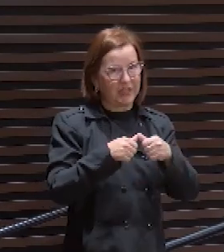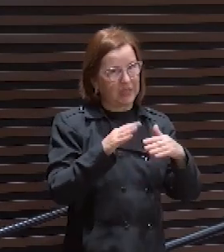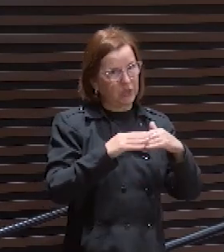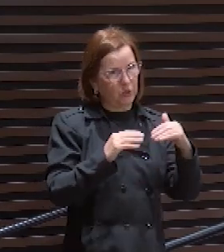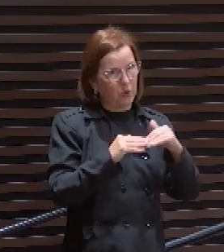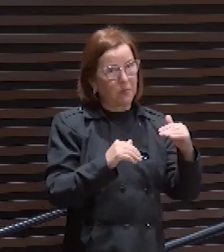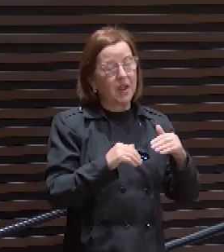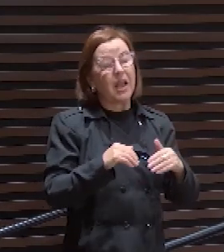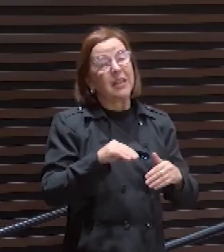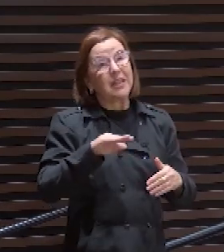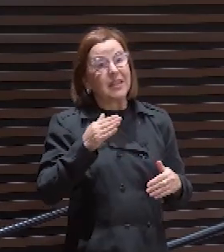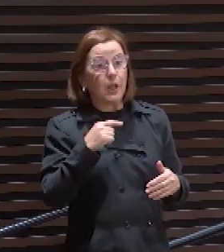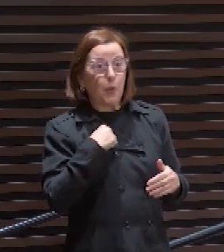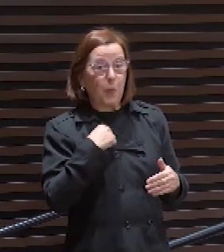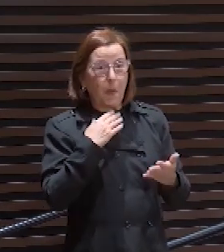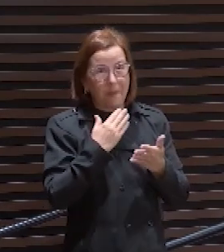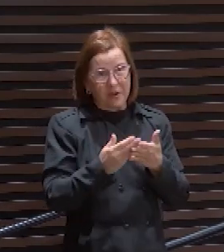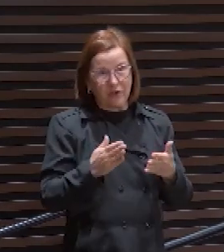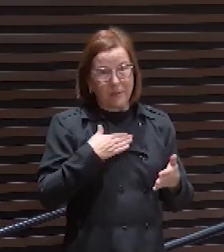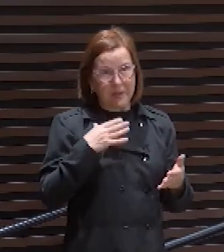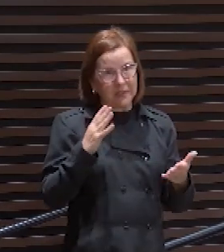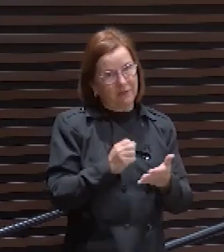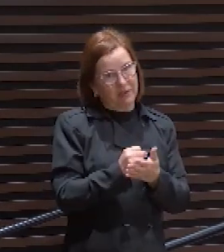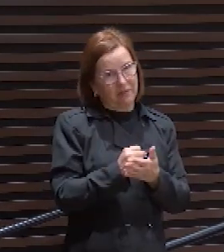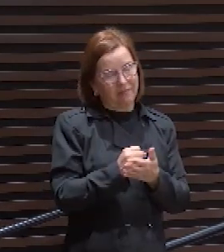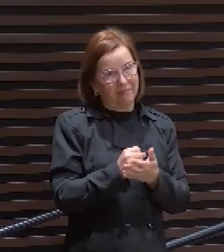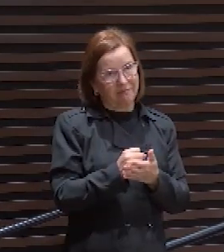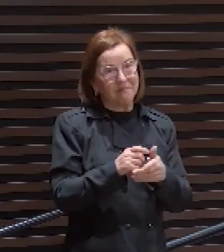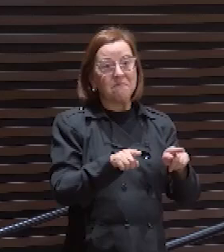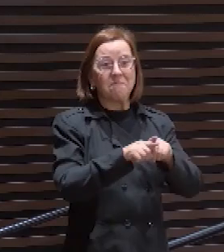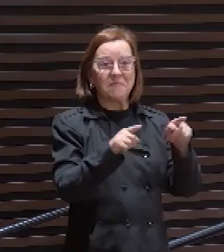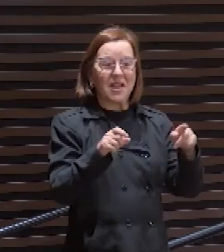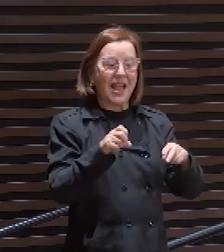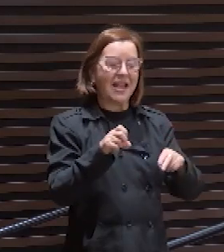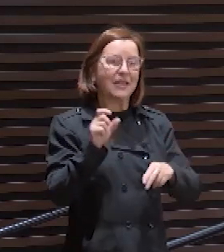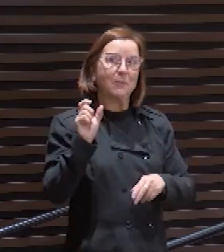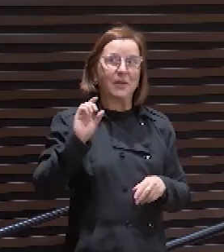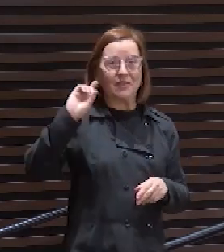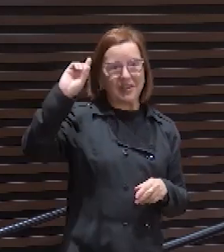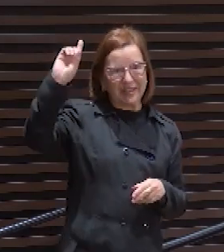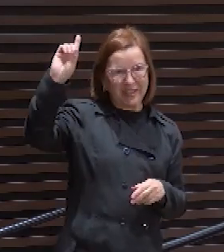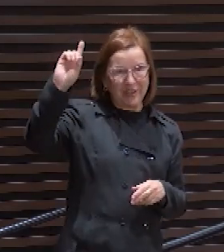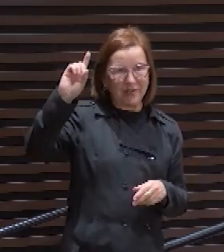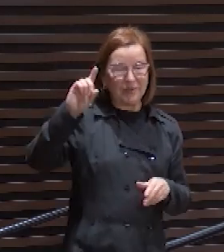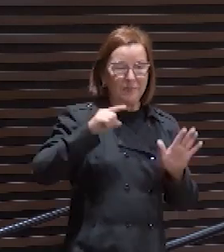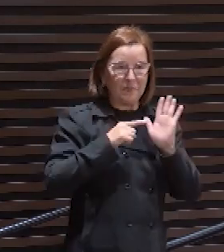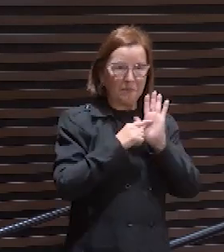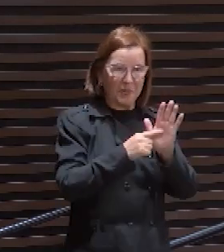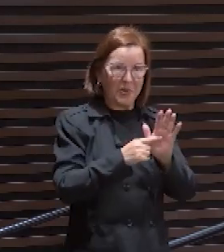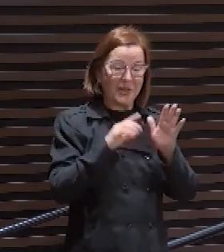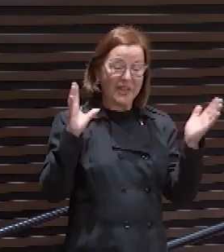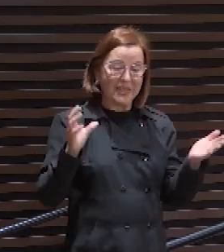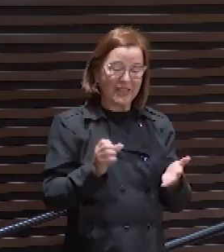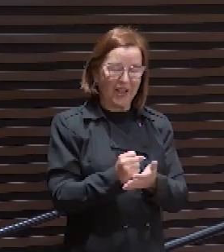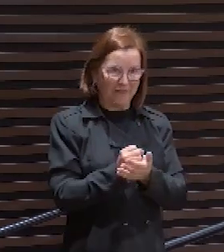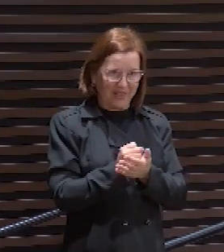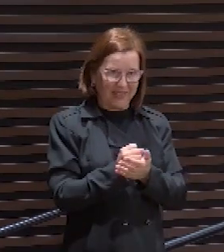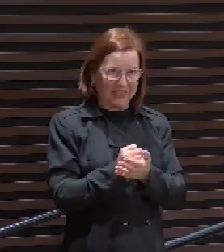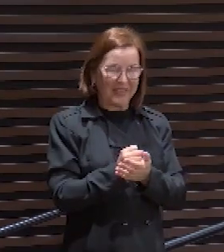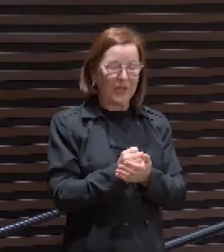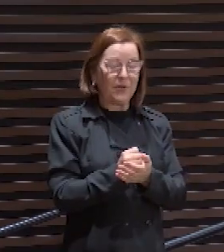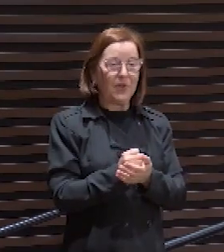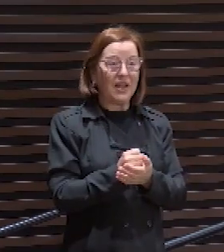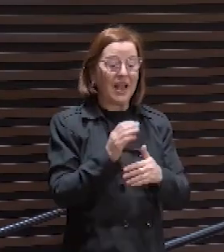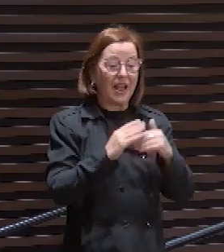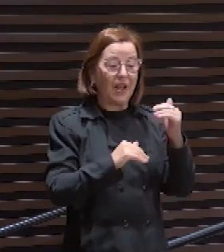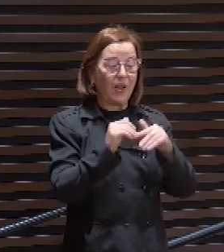irmãos, cremos pela palavra de Deus que a salvação, ela é pelo fato do que Cristo fez por nós. Não depende